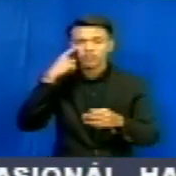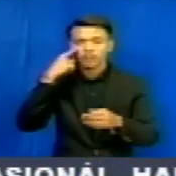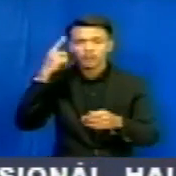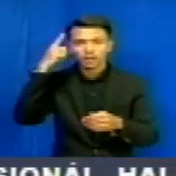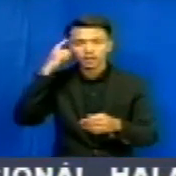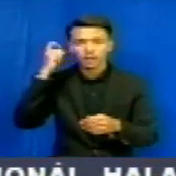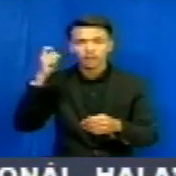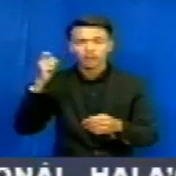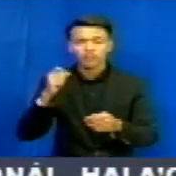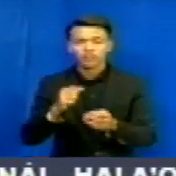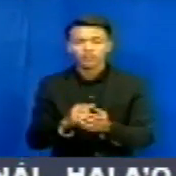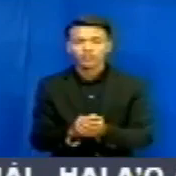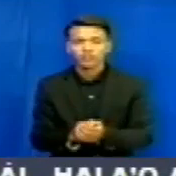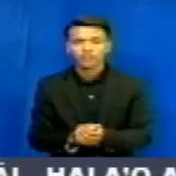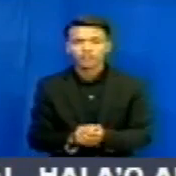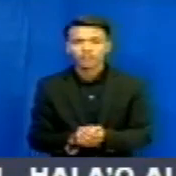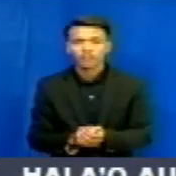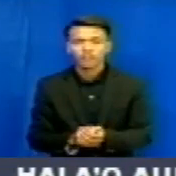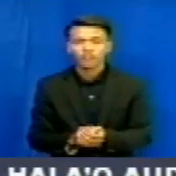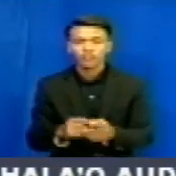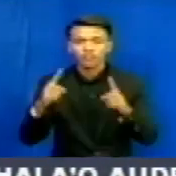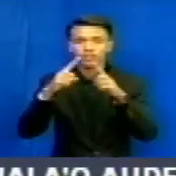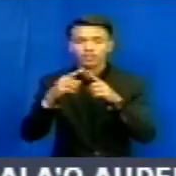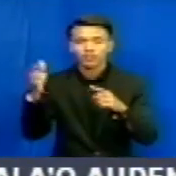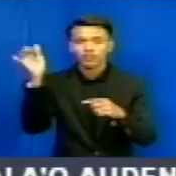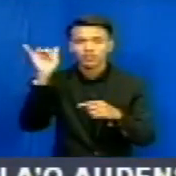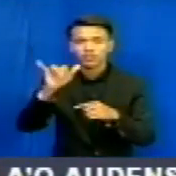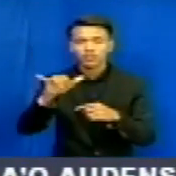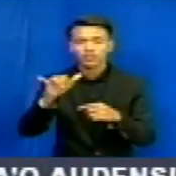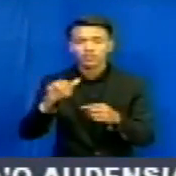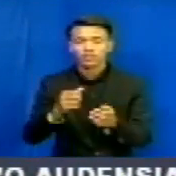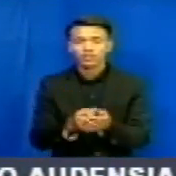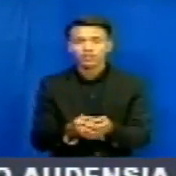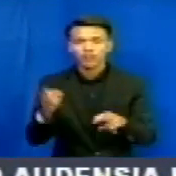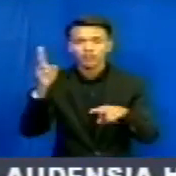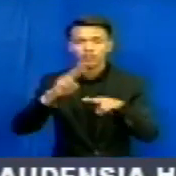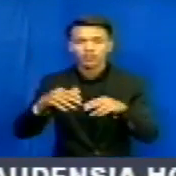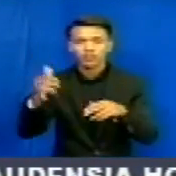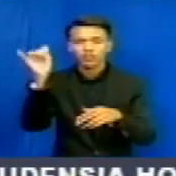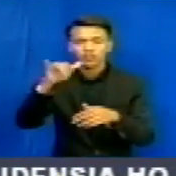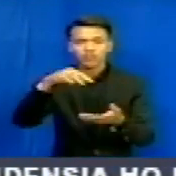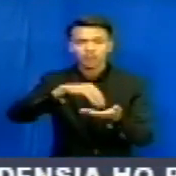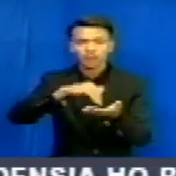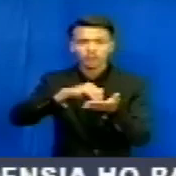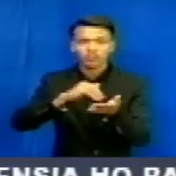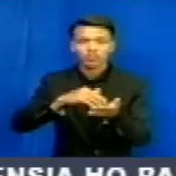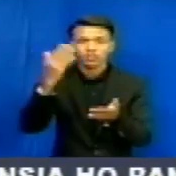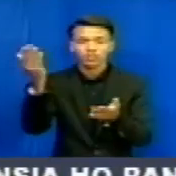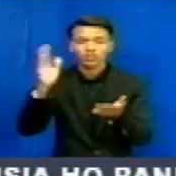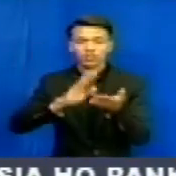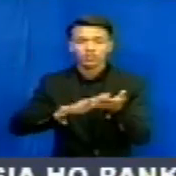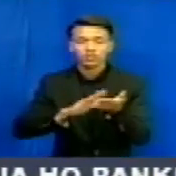bele atan tratamento dia e mas ba sira bele melhora a sirenia estudia a sirenia escola do